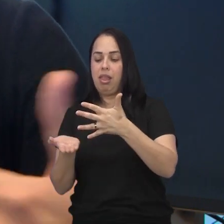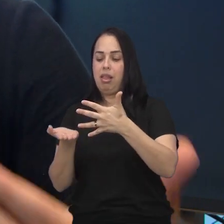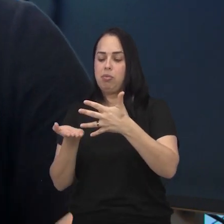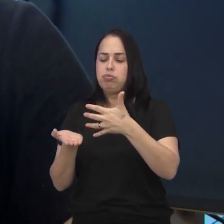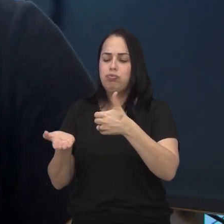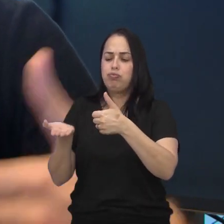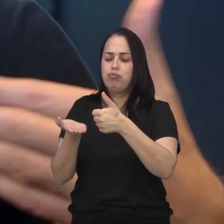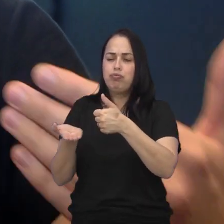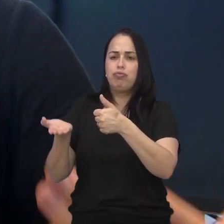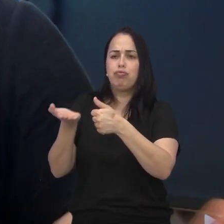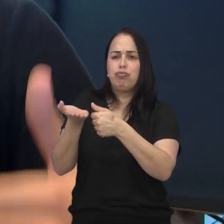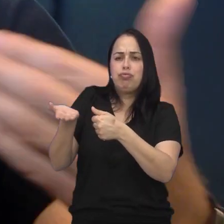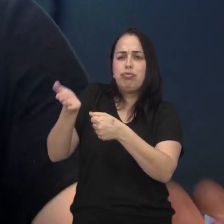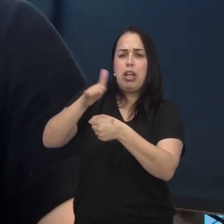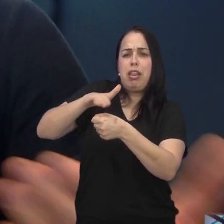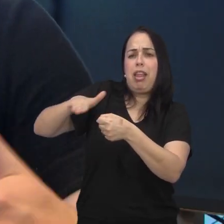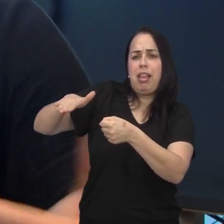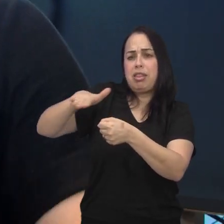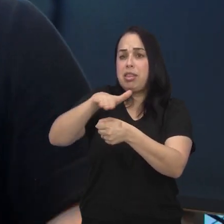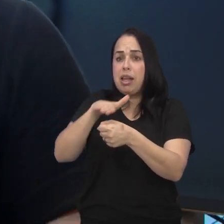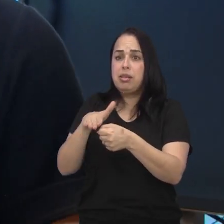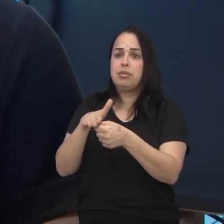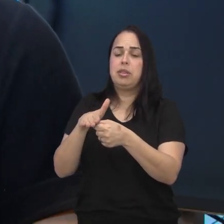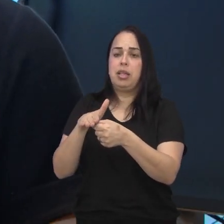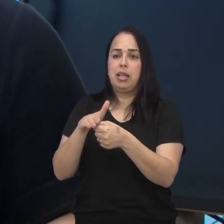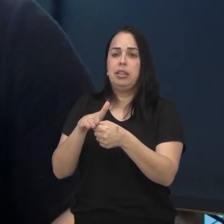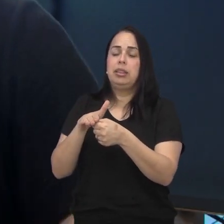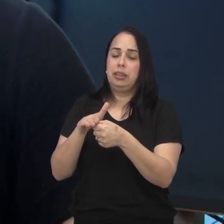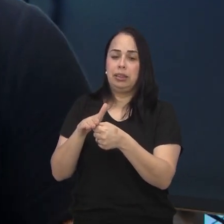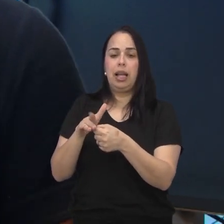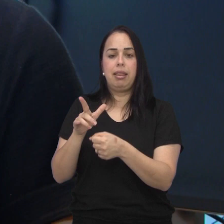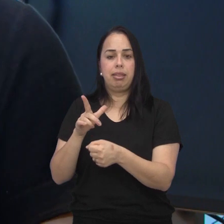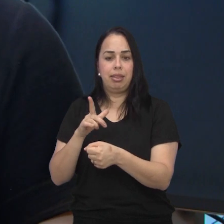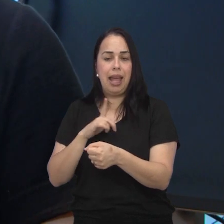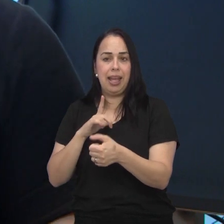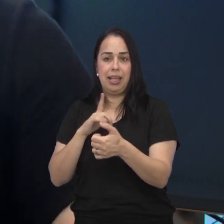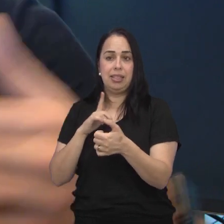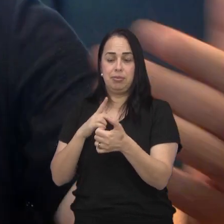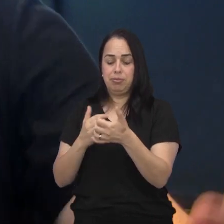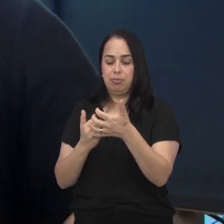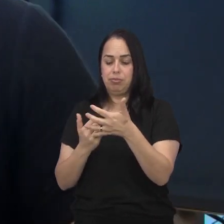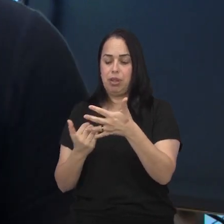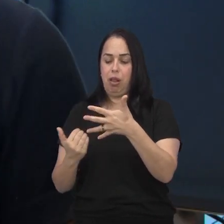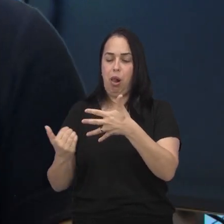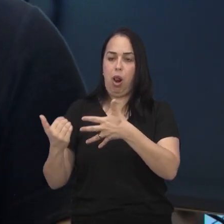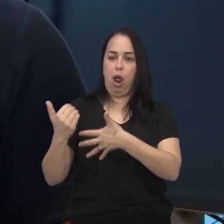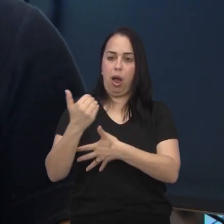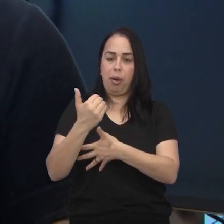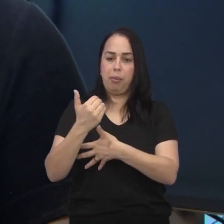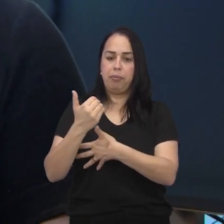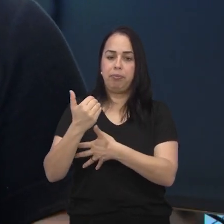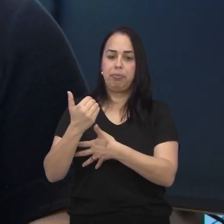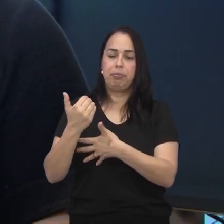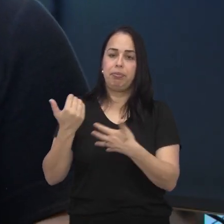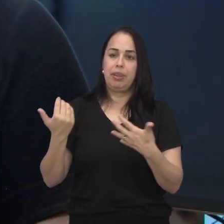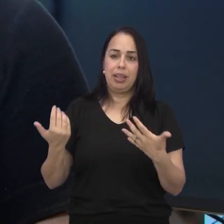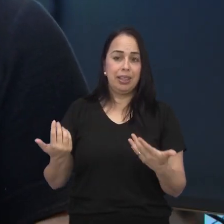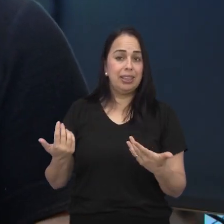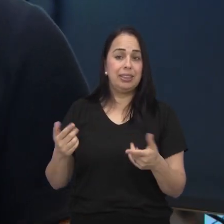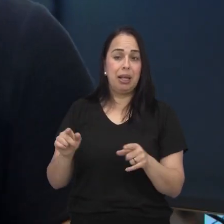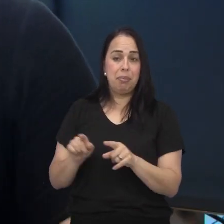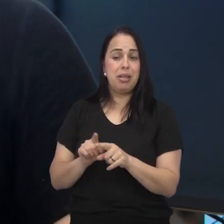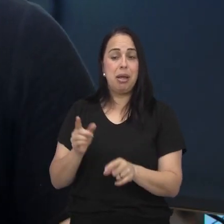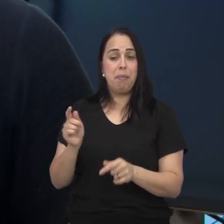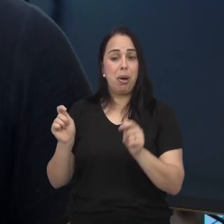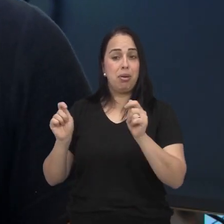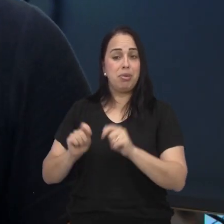júnior, vai passando para sênior, até pleno, sênior, né? Então tem as escalonadas aí da carreira.